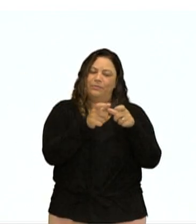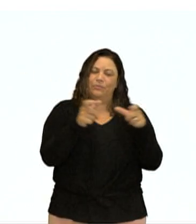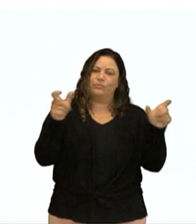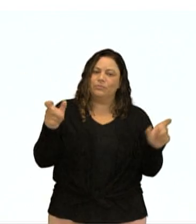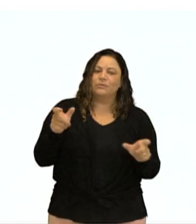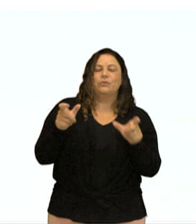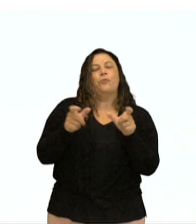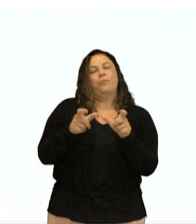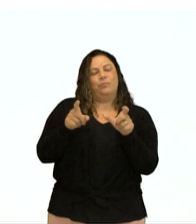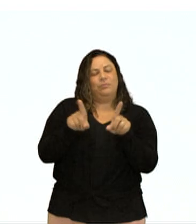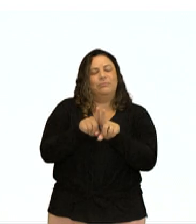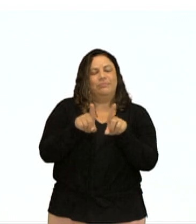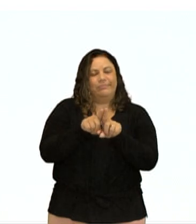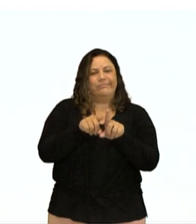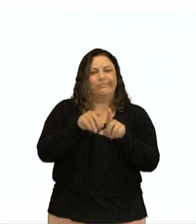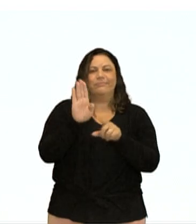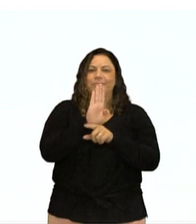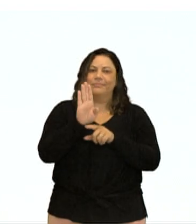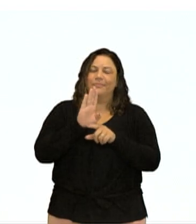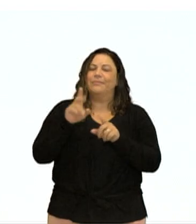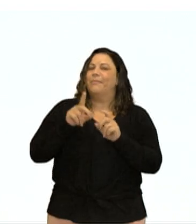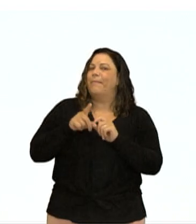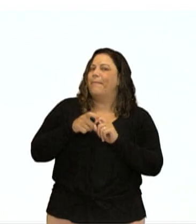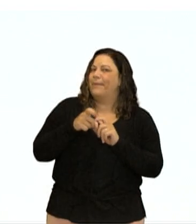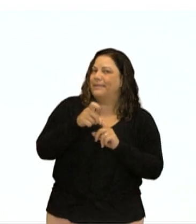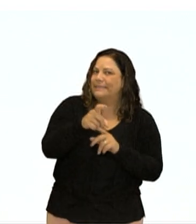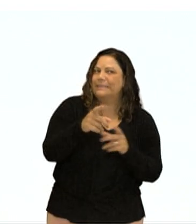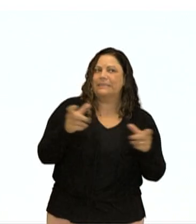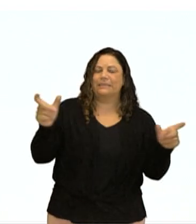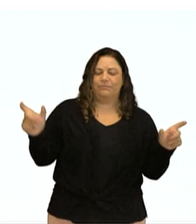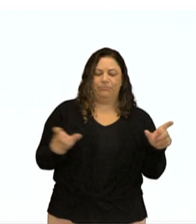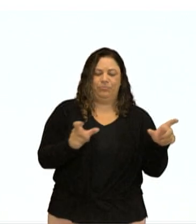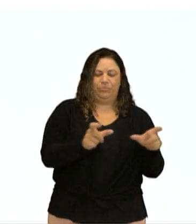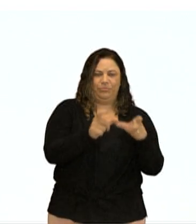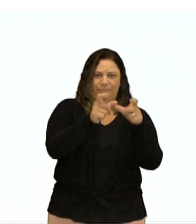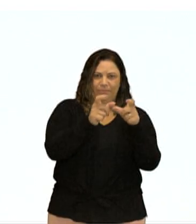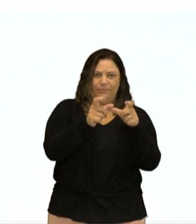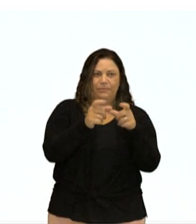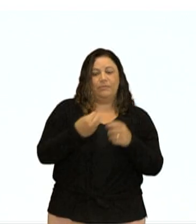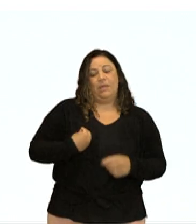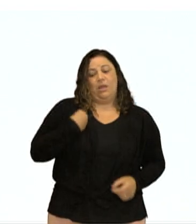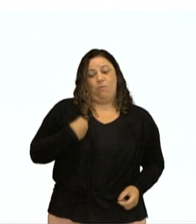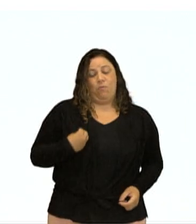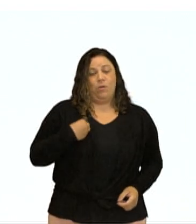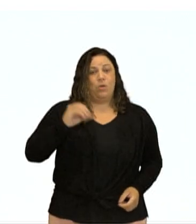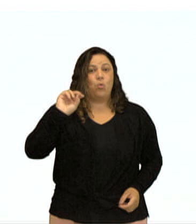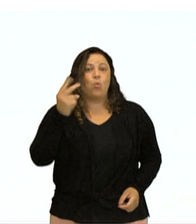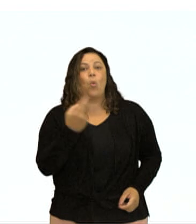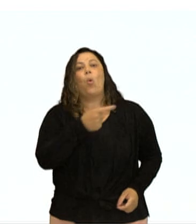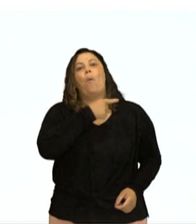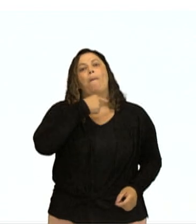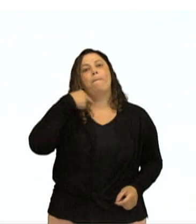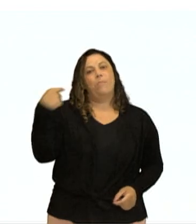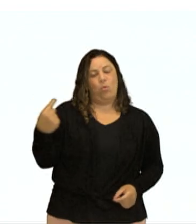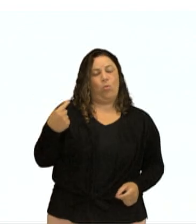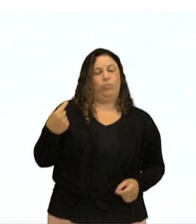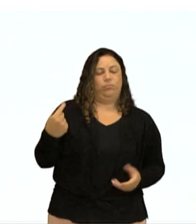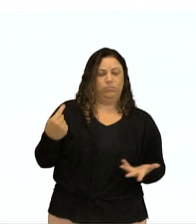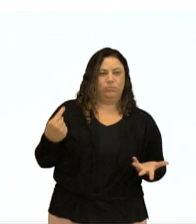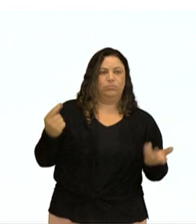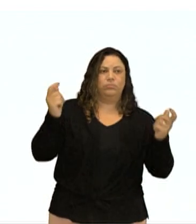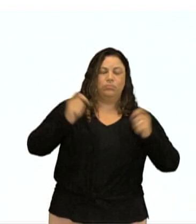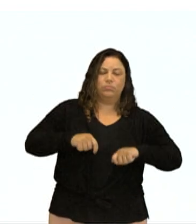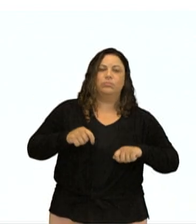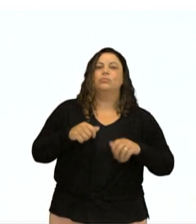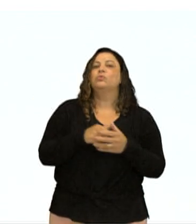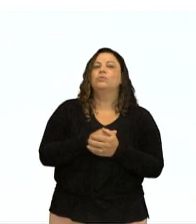do vírus. Se eu quero atingir as bactérias, partes da bactéria. Vivos ou mortos, ou seus derivados,